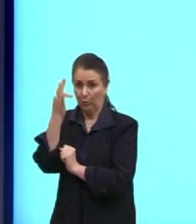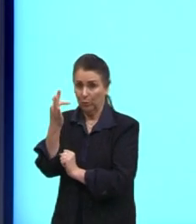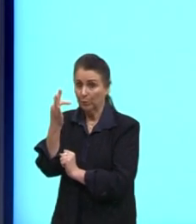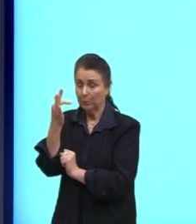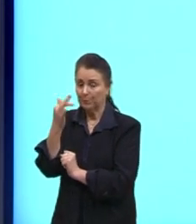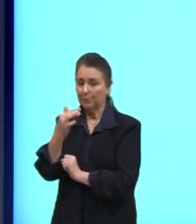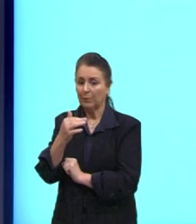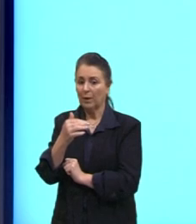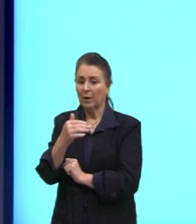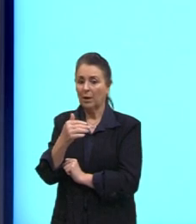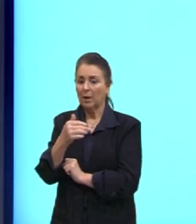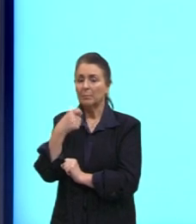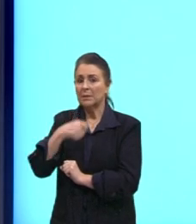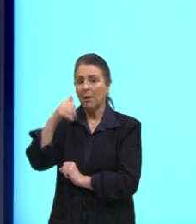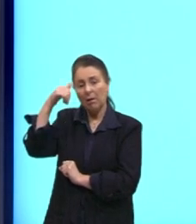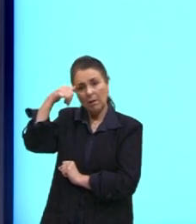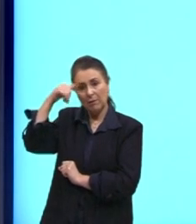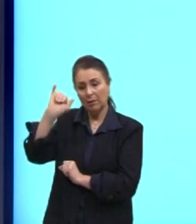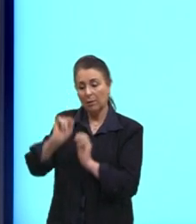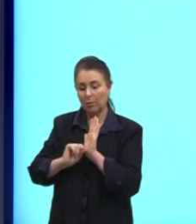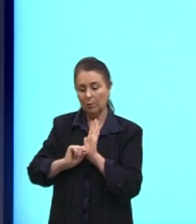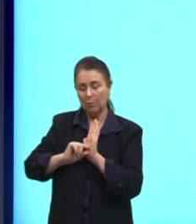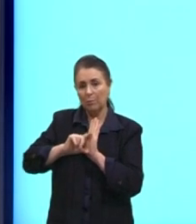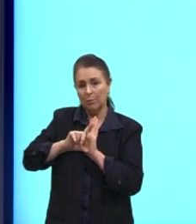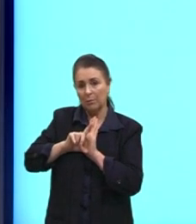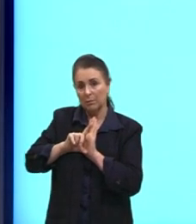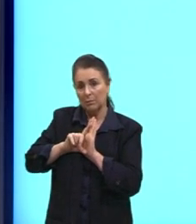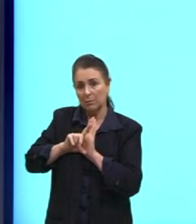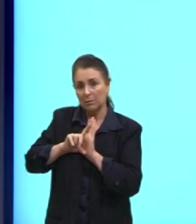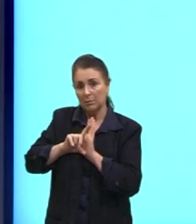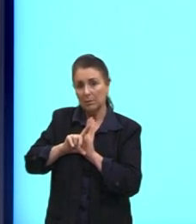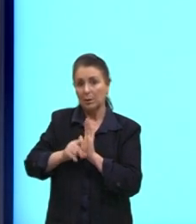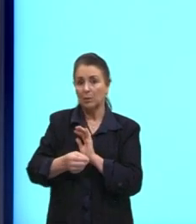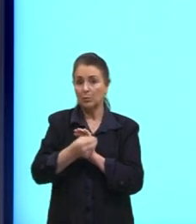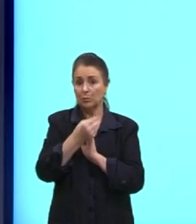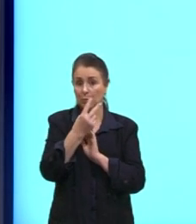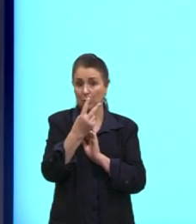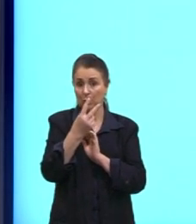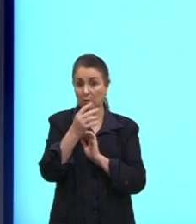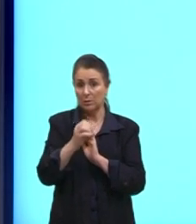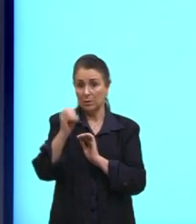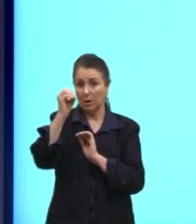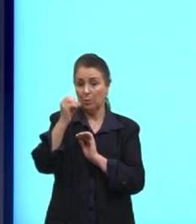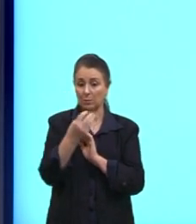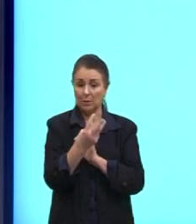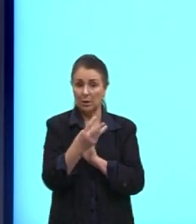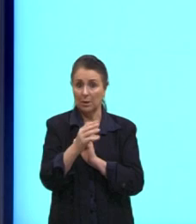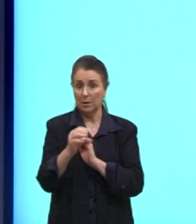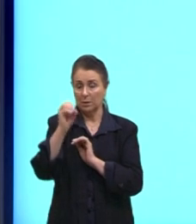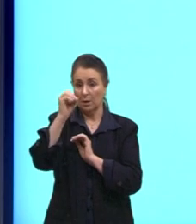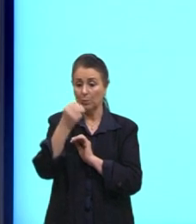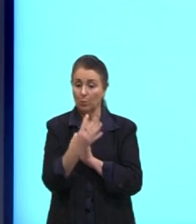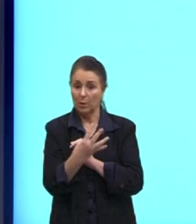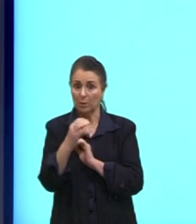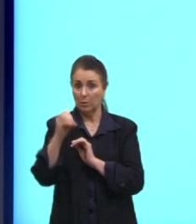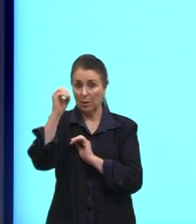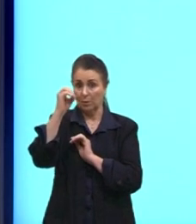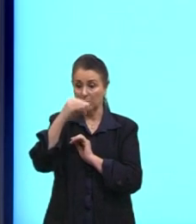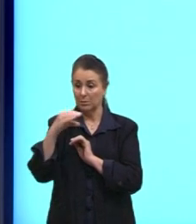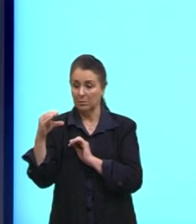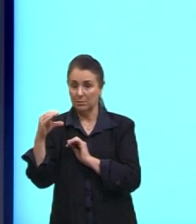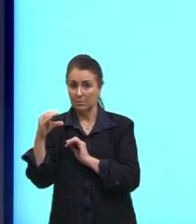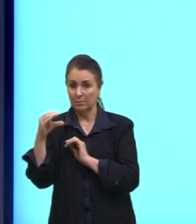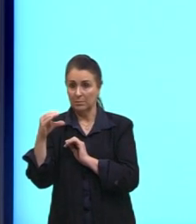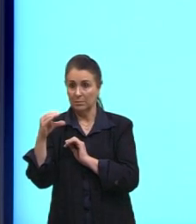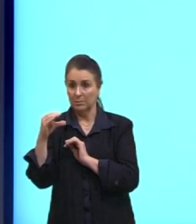evitar estes aumentos de dois graus três graus e quatro graus Celsius